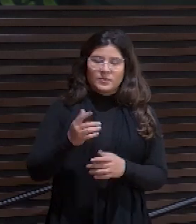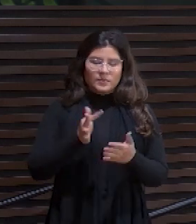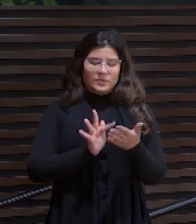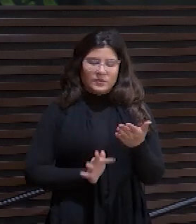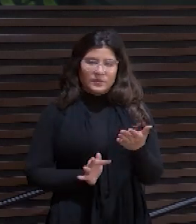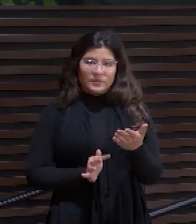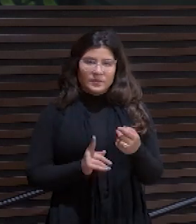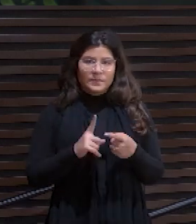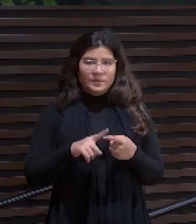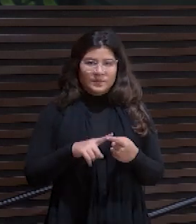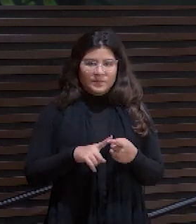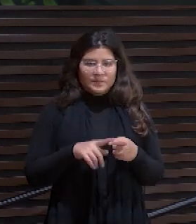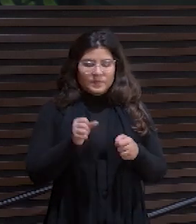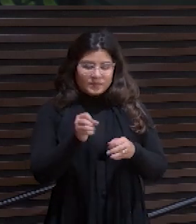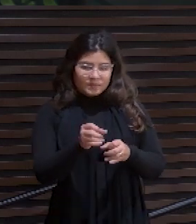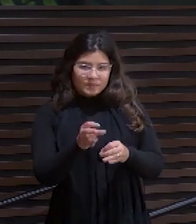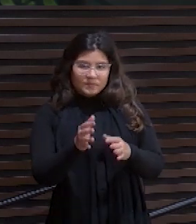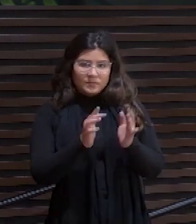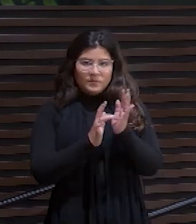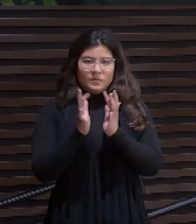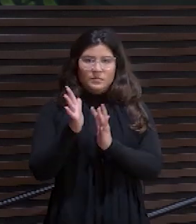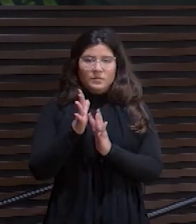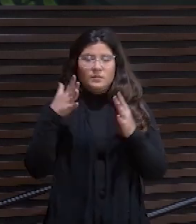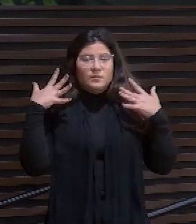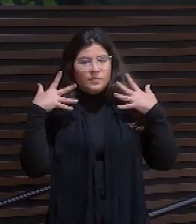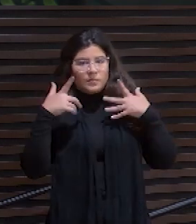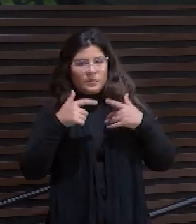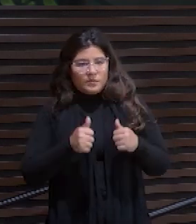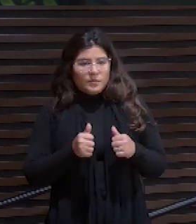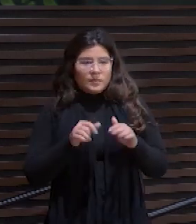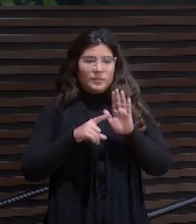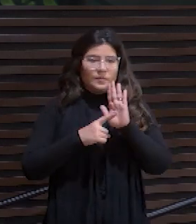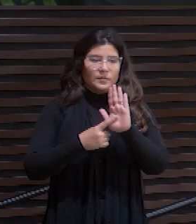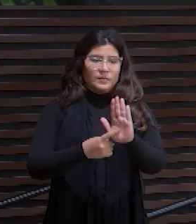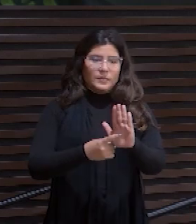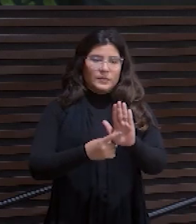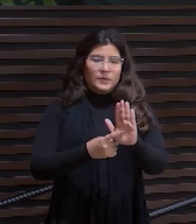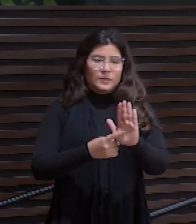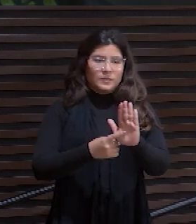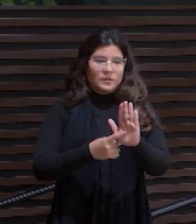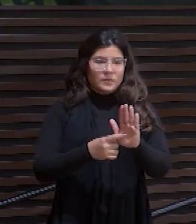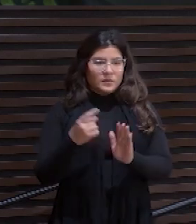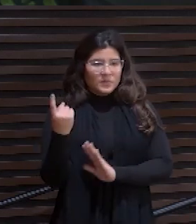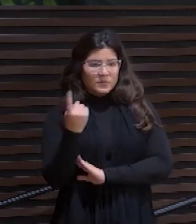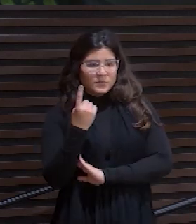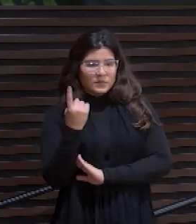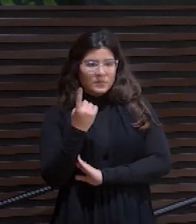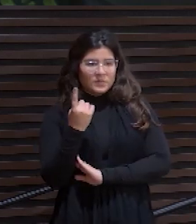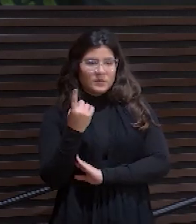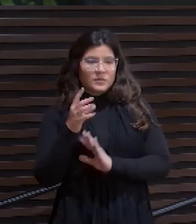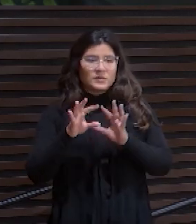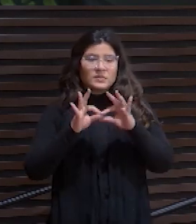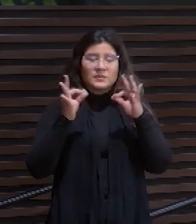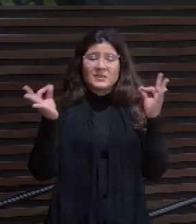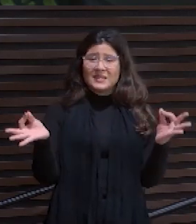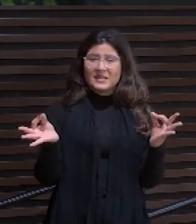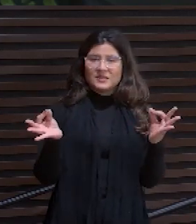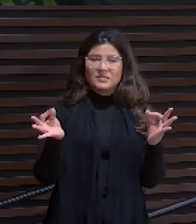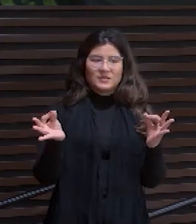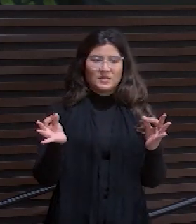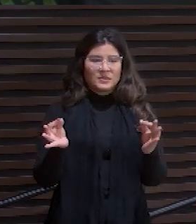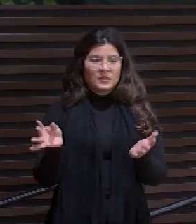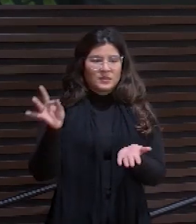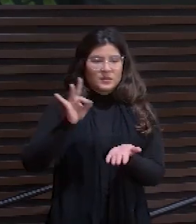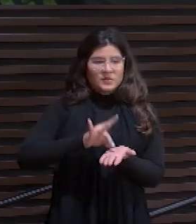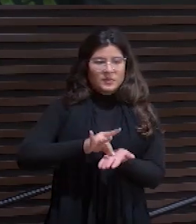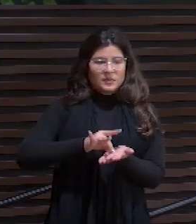ensinamento de Jesus aqui maravilhoso que mostra a singularidade, a originalidade do Evangelho